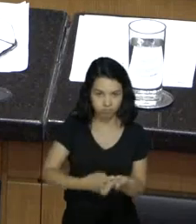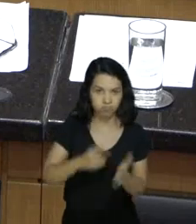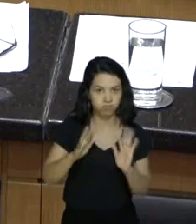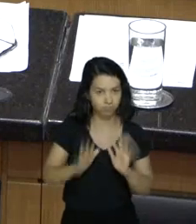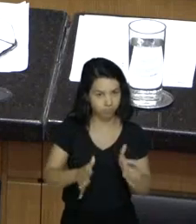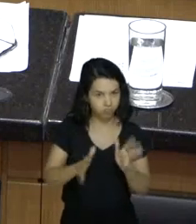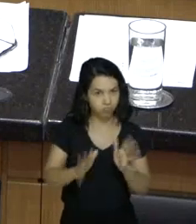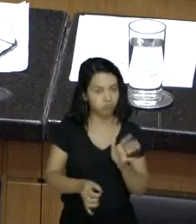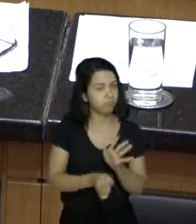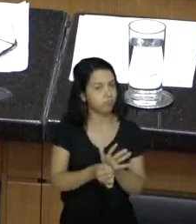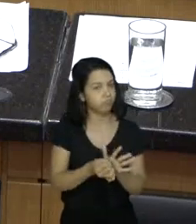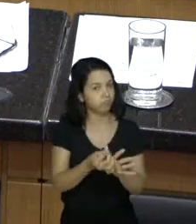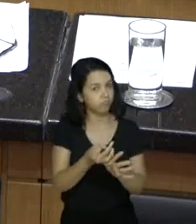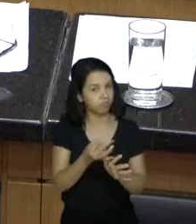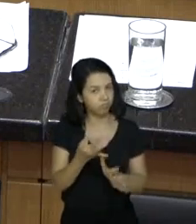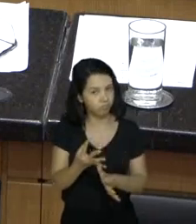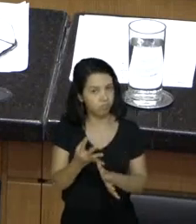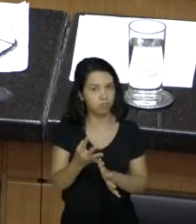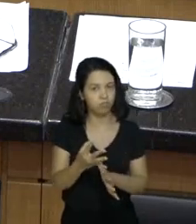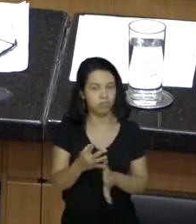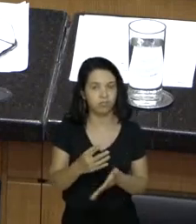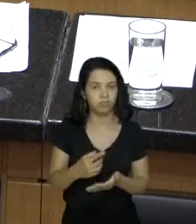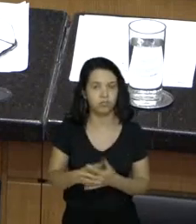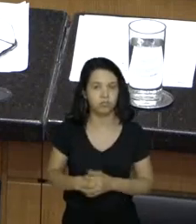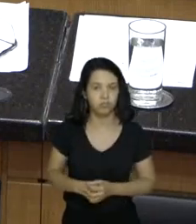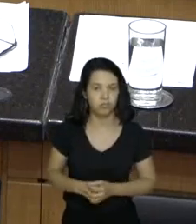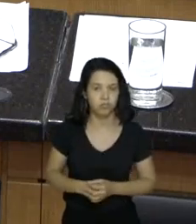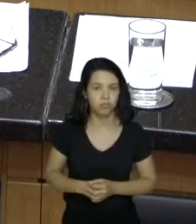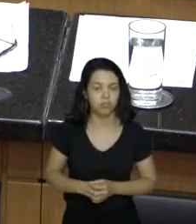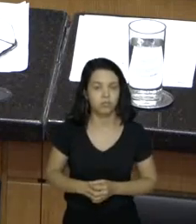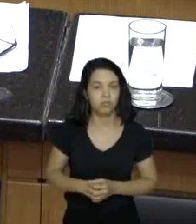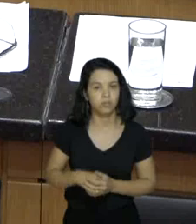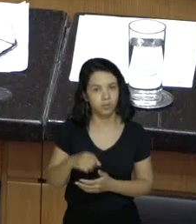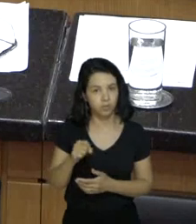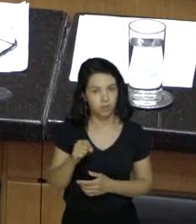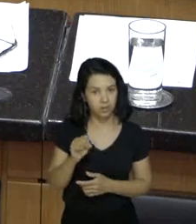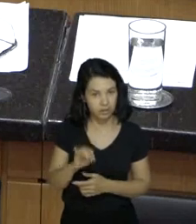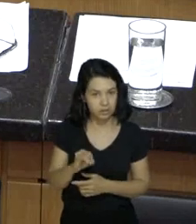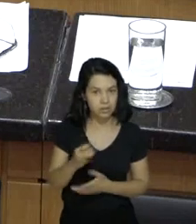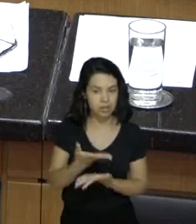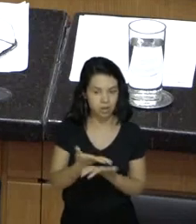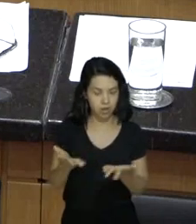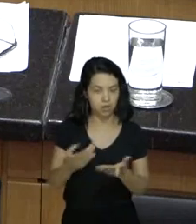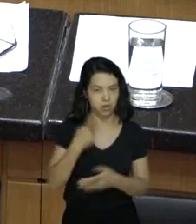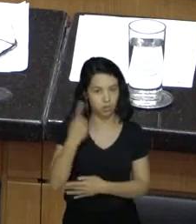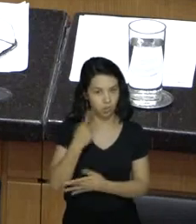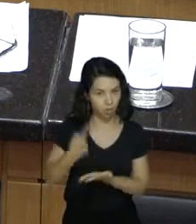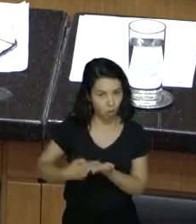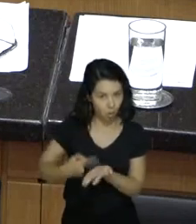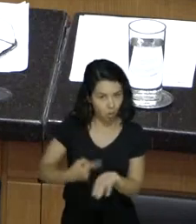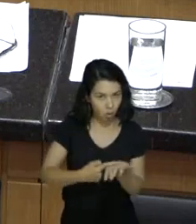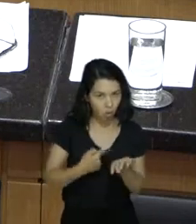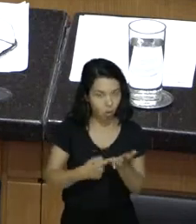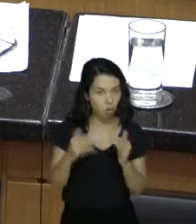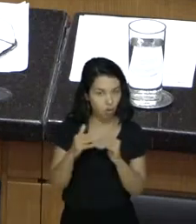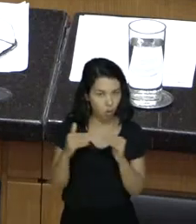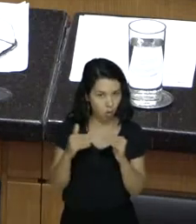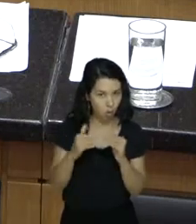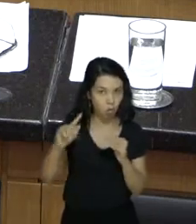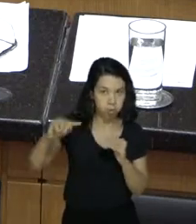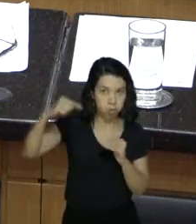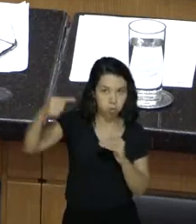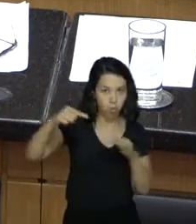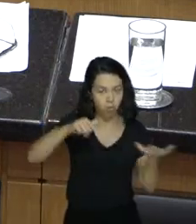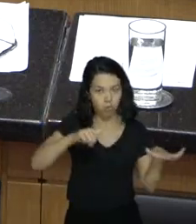em outras situações, e que não houve cumprimento do acordo. Mas, se os deputados concordarem, por uma semana, semana que vem, se Vossa Excelência me permitir